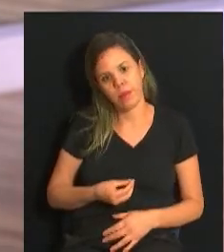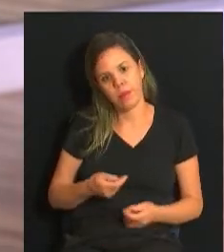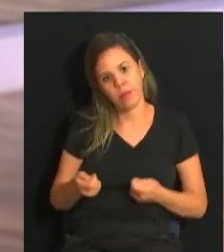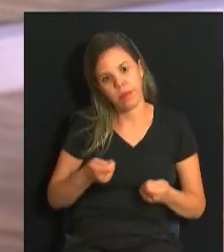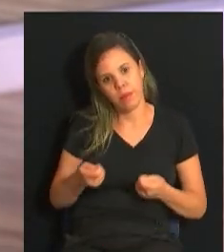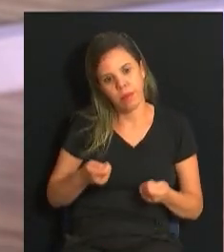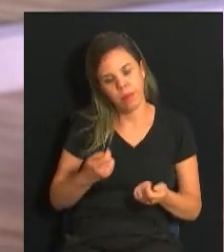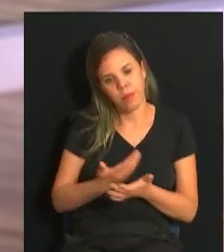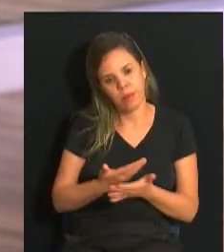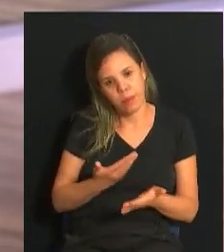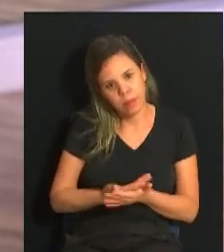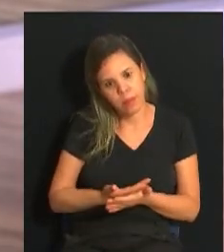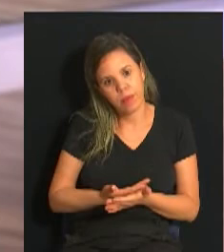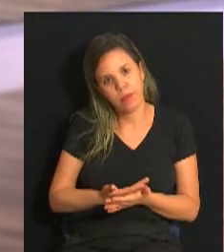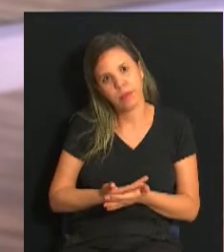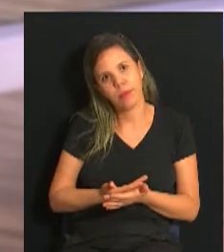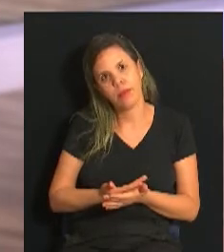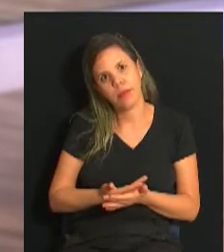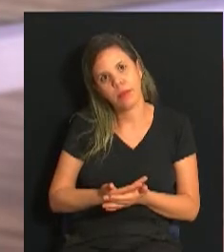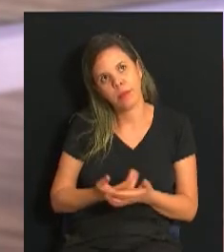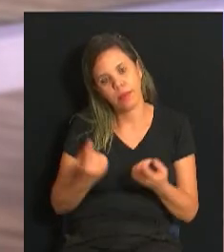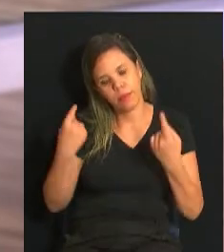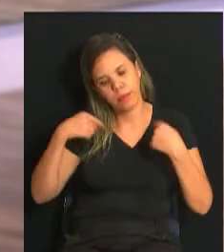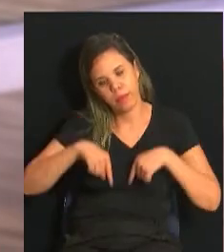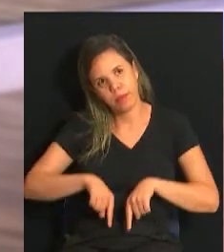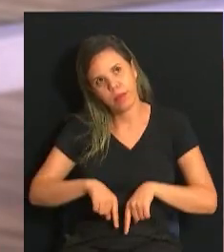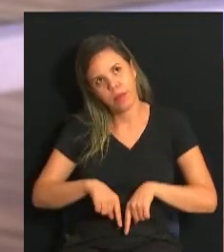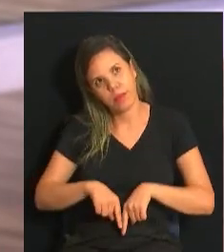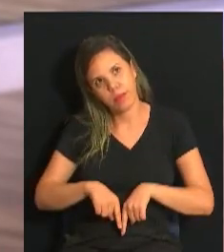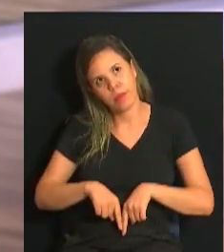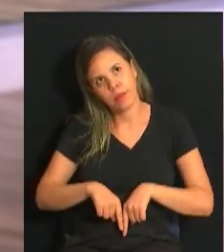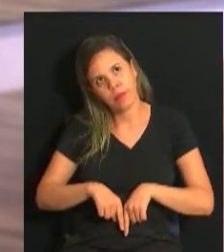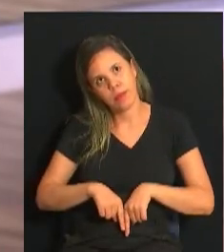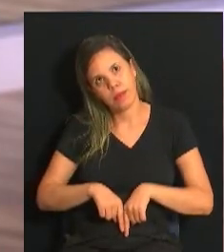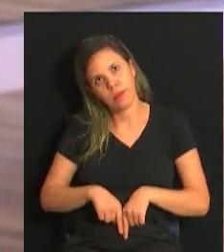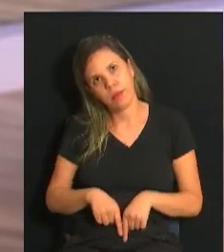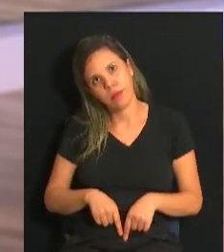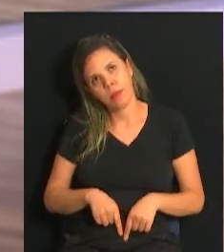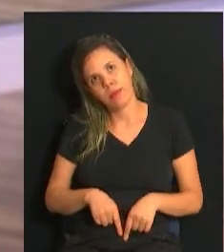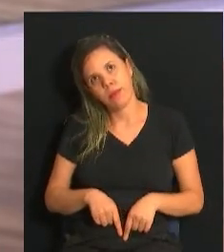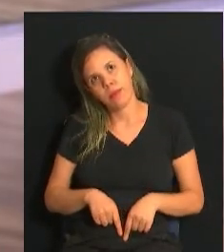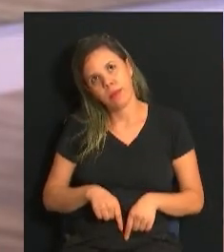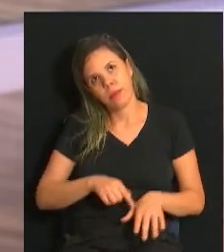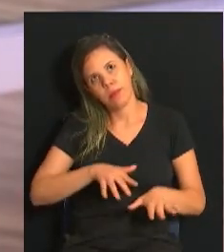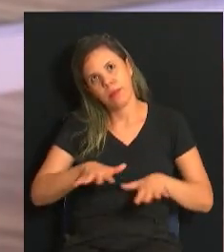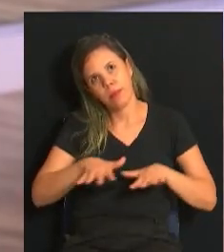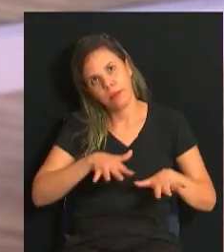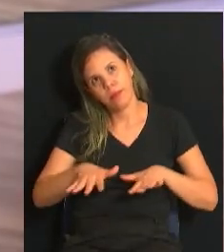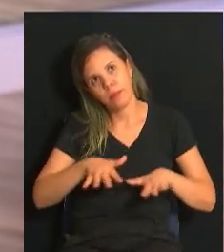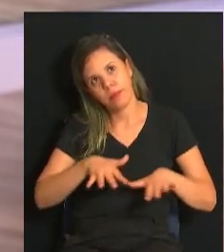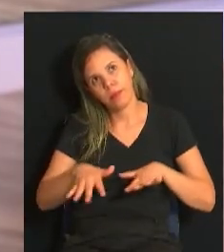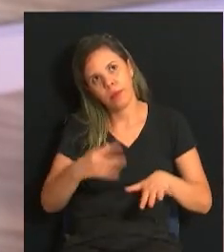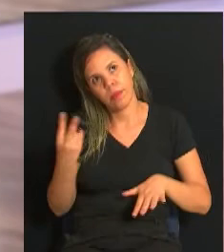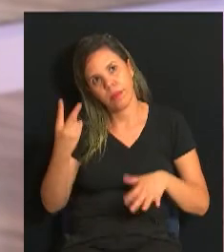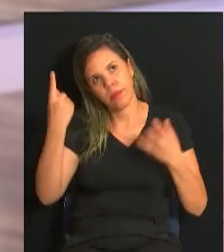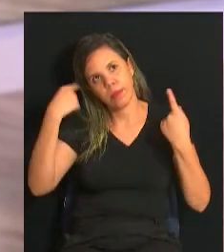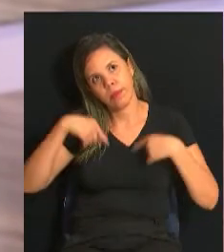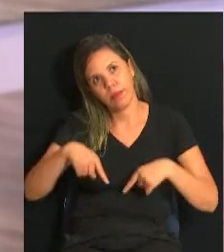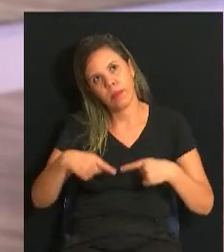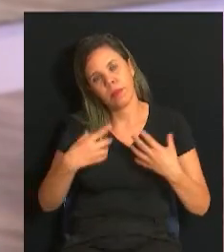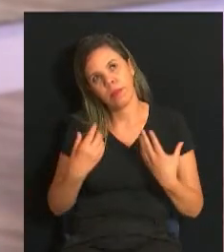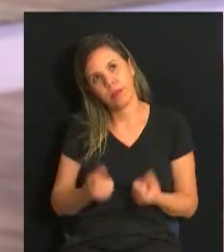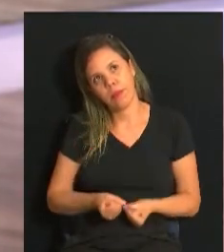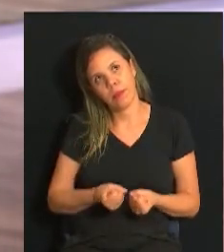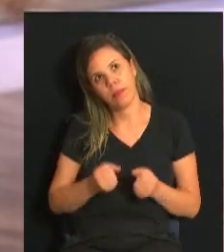dança como que a gente pode usar o nosso corpo lançamento de forma de unir mas reconhecimento corporal